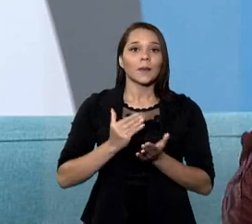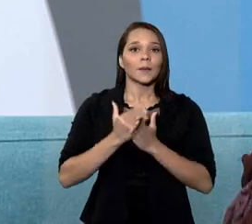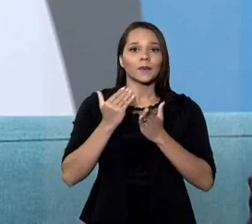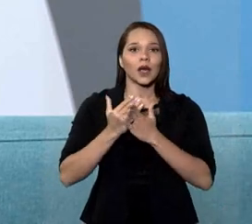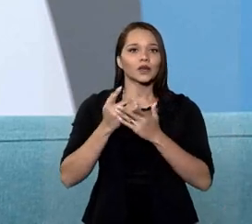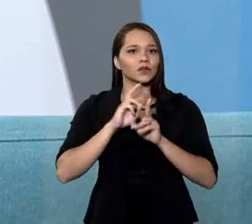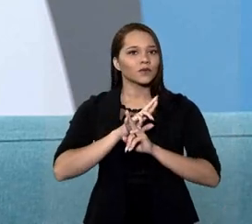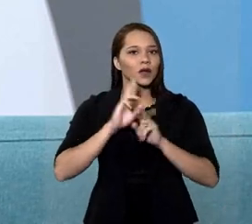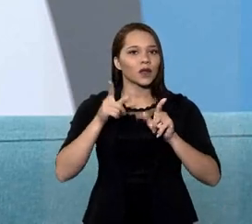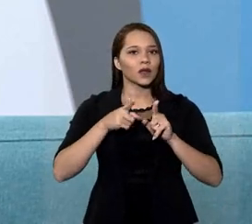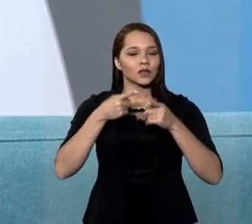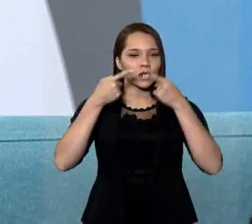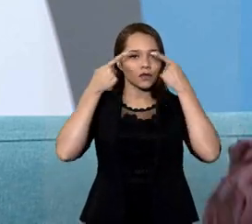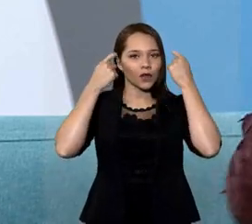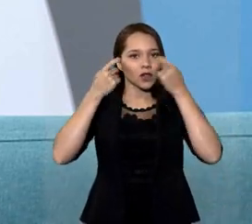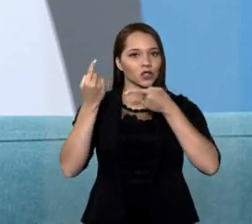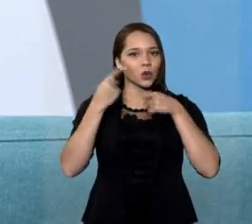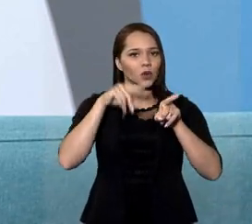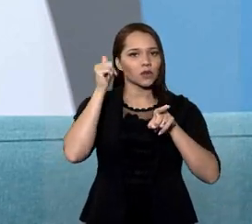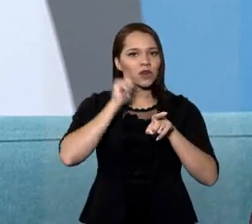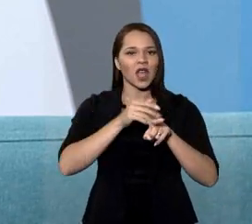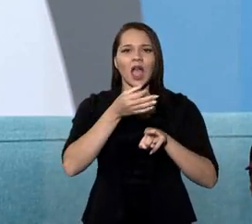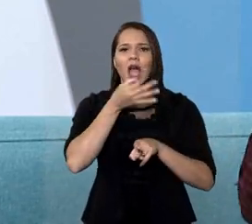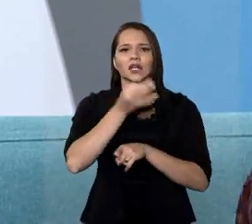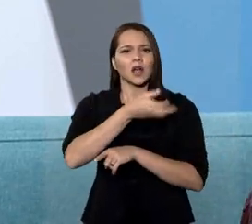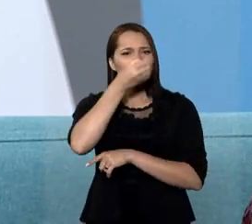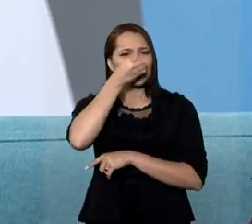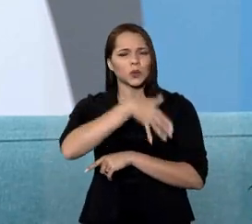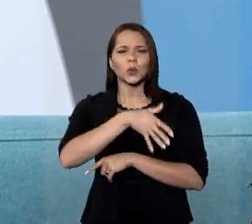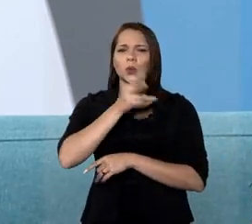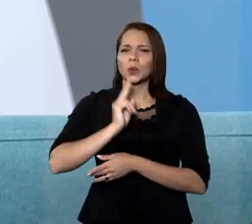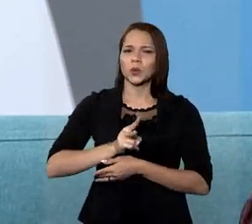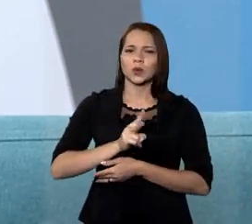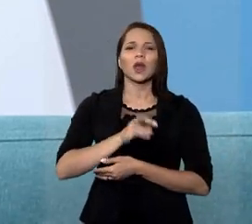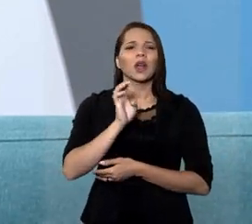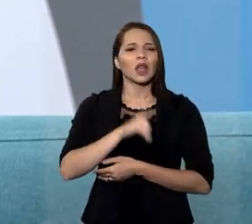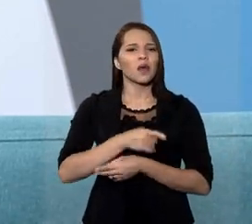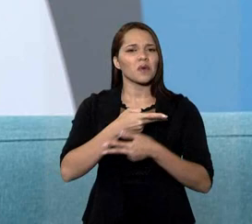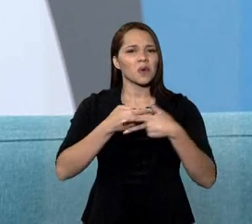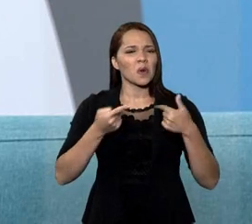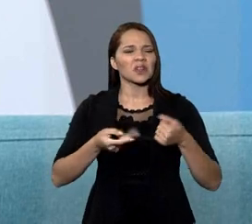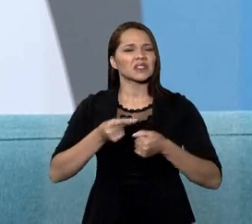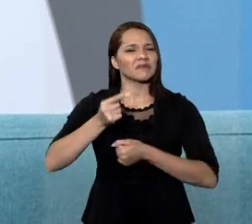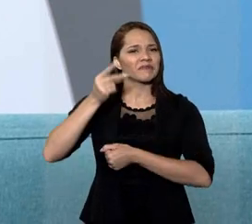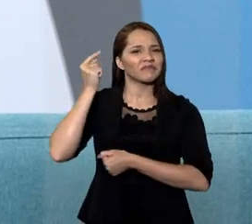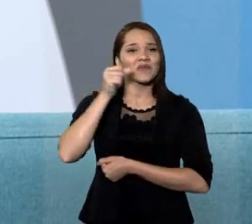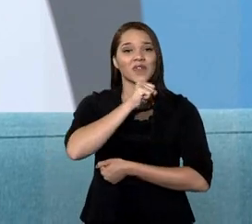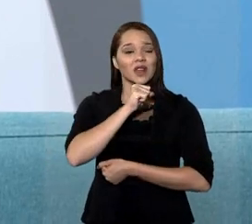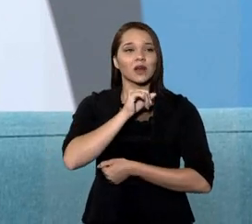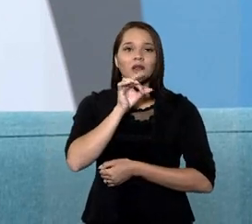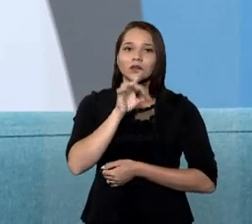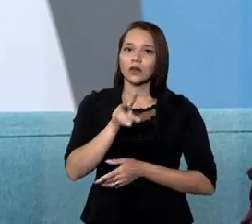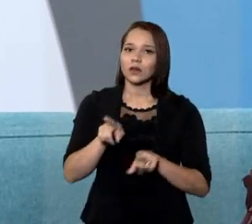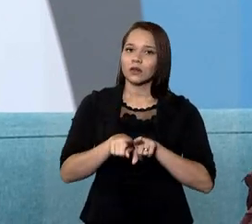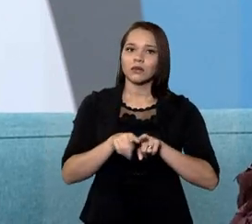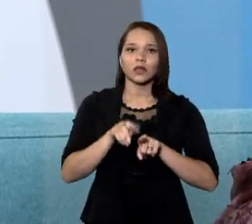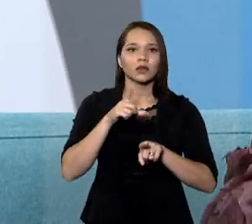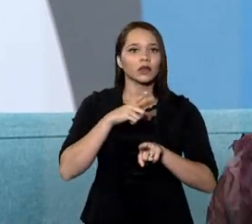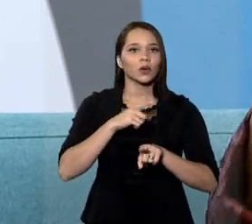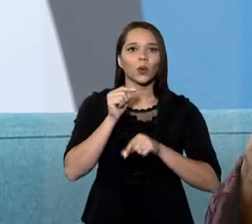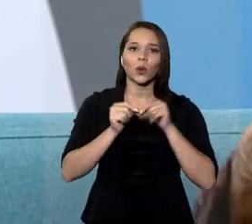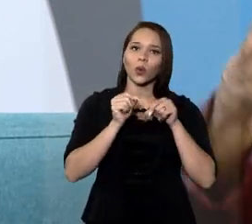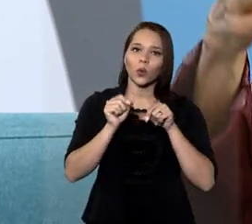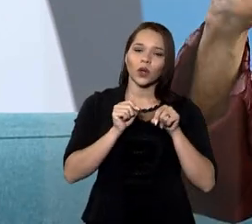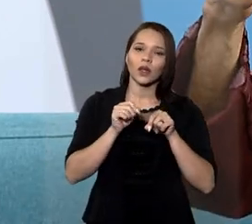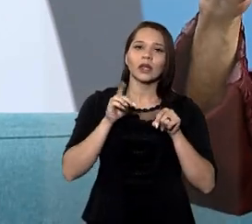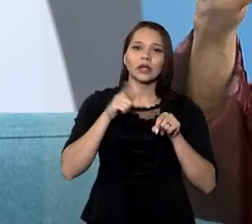mais contrária à violência contra a mulher que a enfrentar com um absurdo essa continuidade é uma coisa caixa uma coisa difícil eu